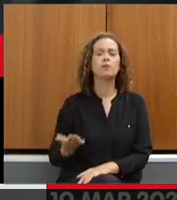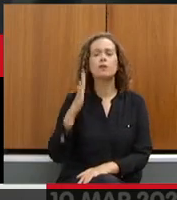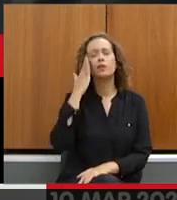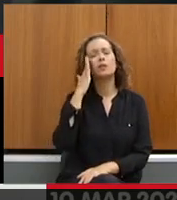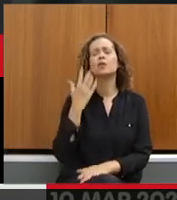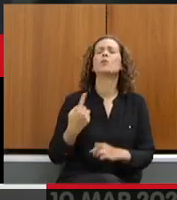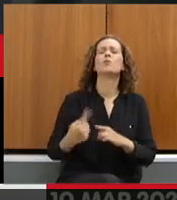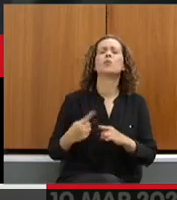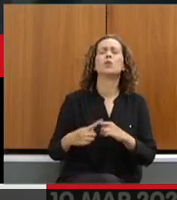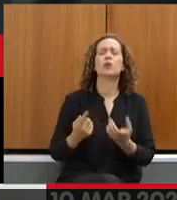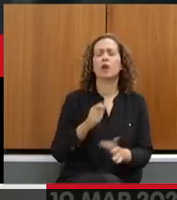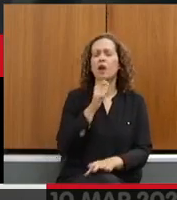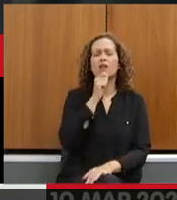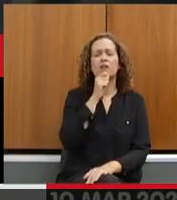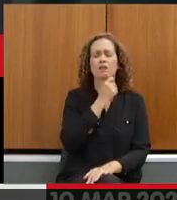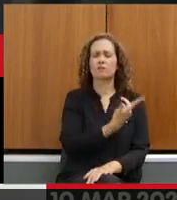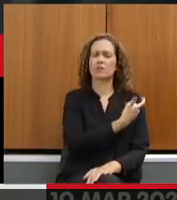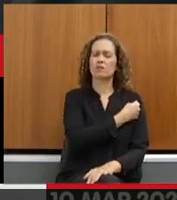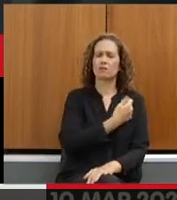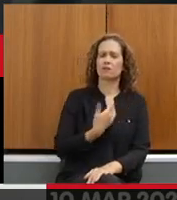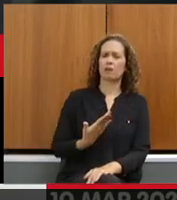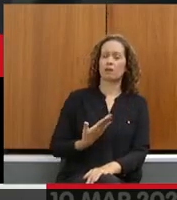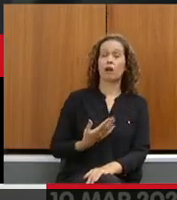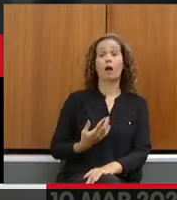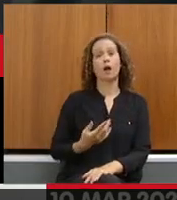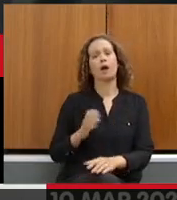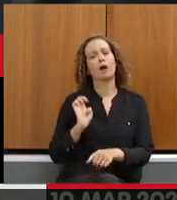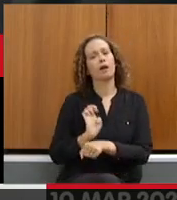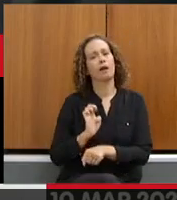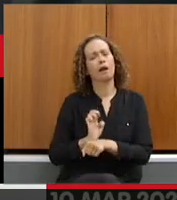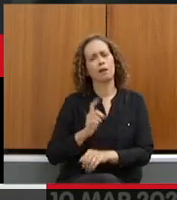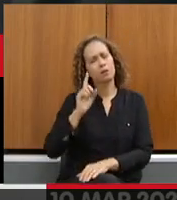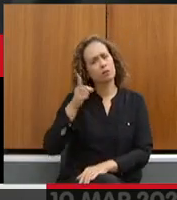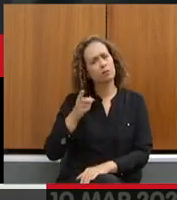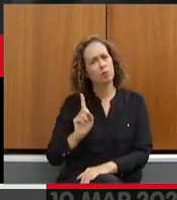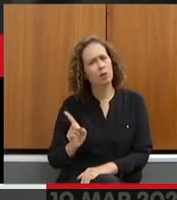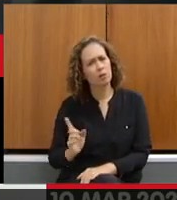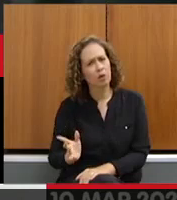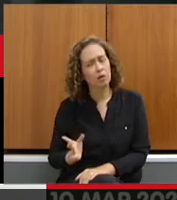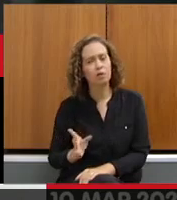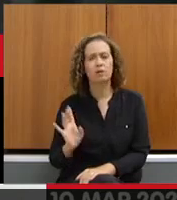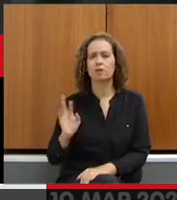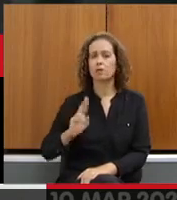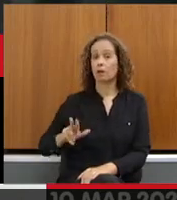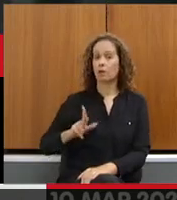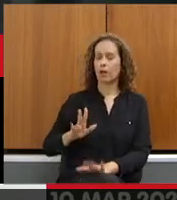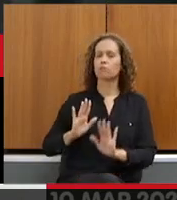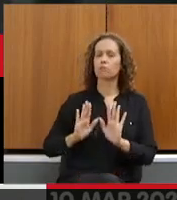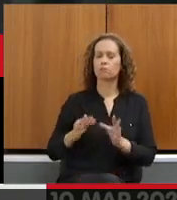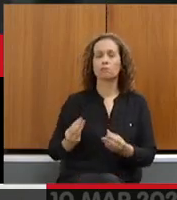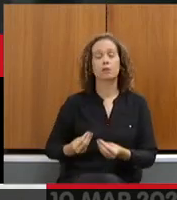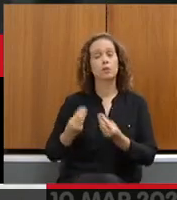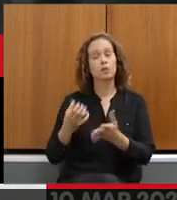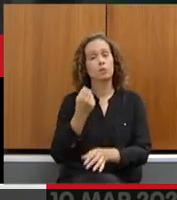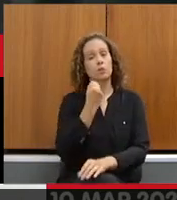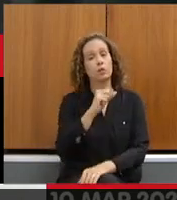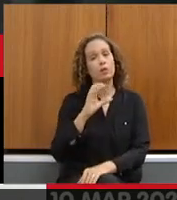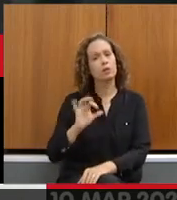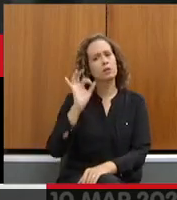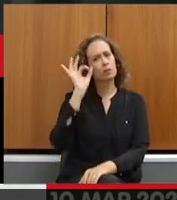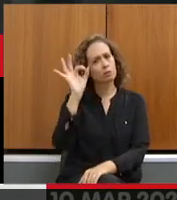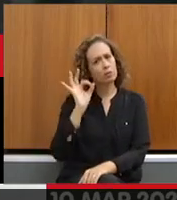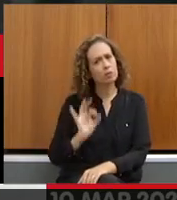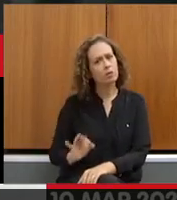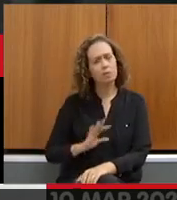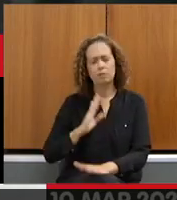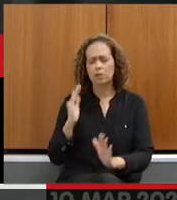porque que não foi vacinado não é porque o estado não mandou doses para uma mina que nós já mandamos oitenta por cento das doses para